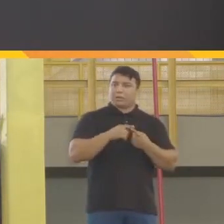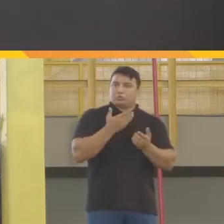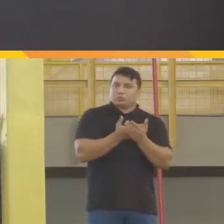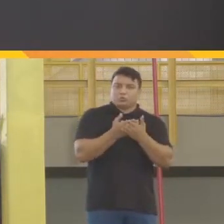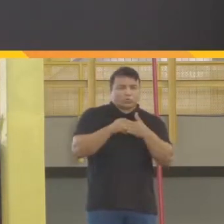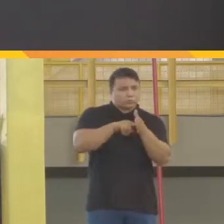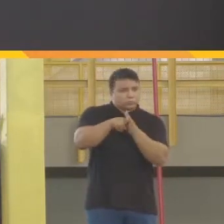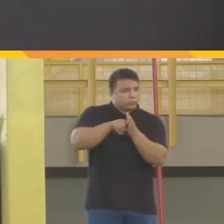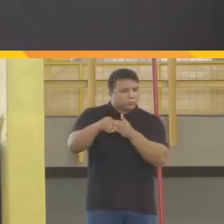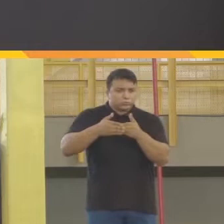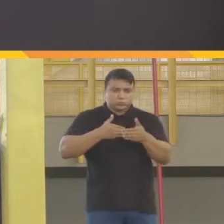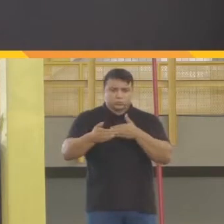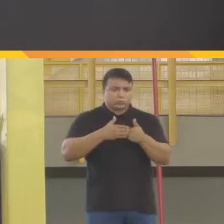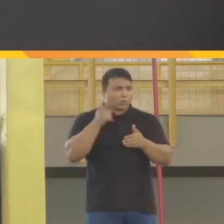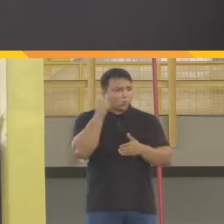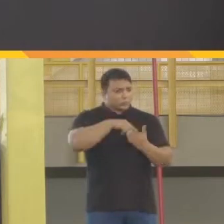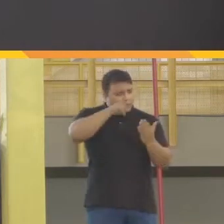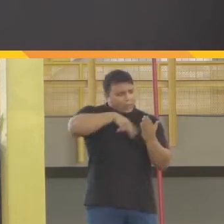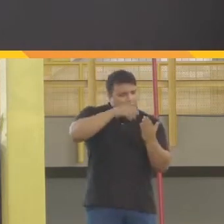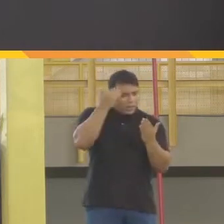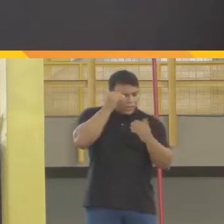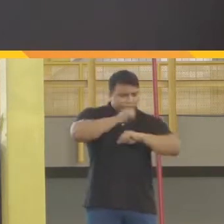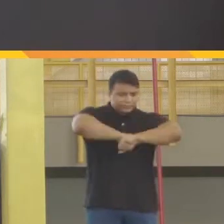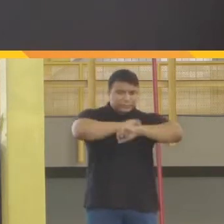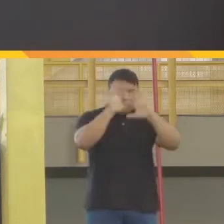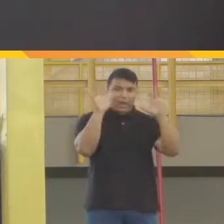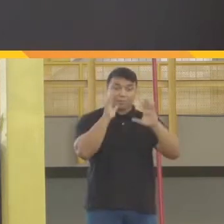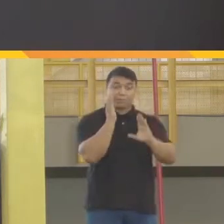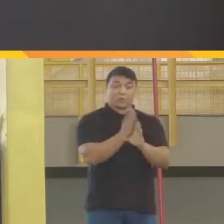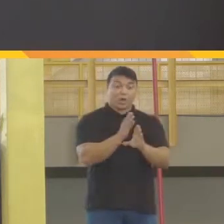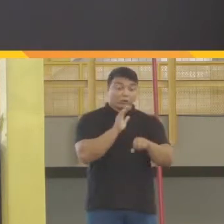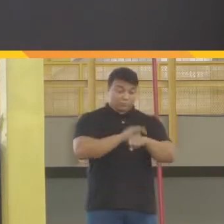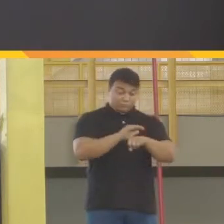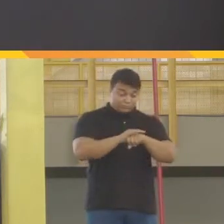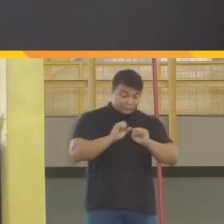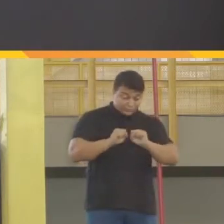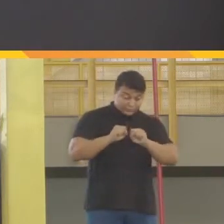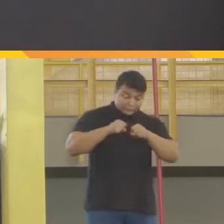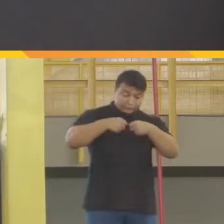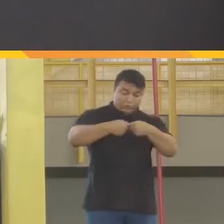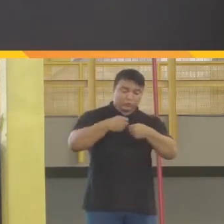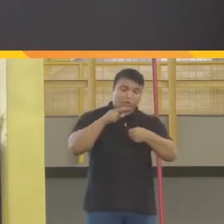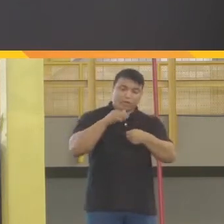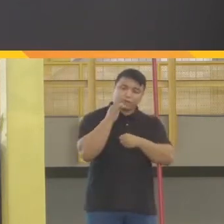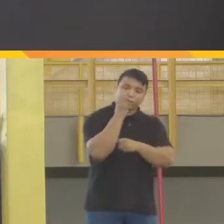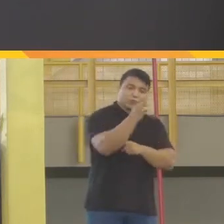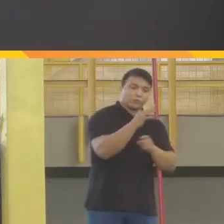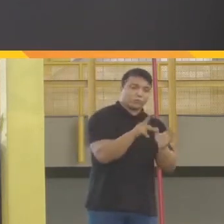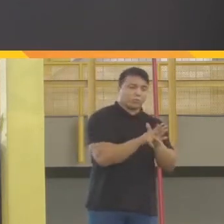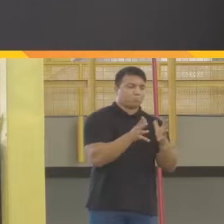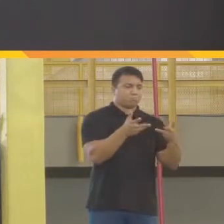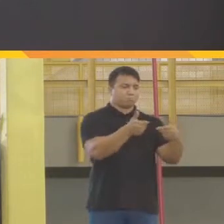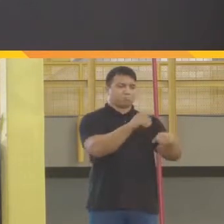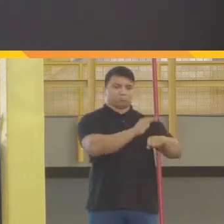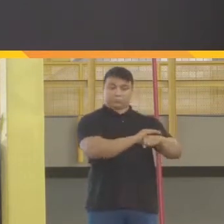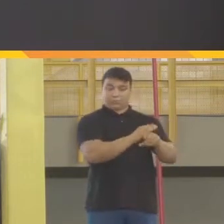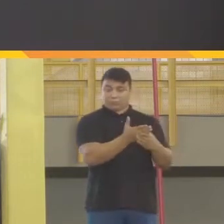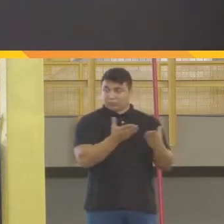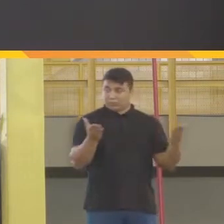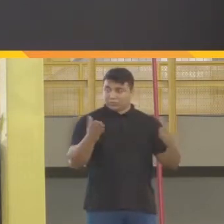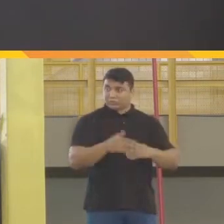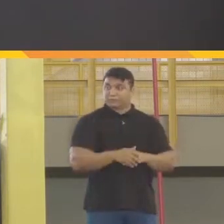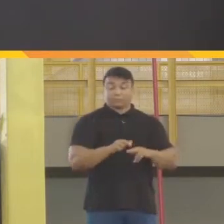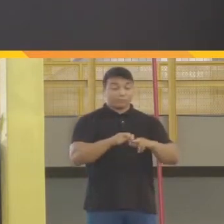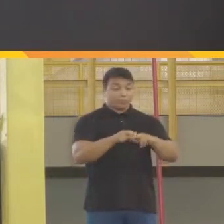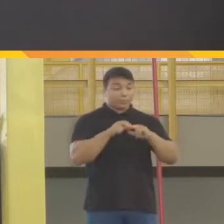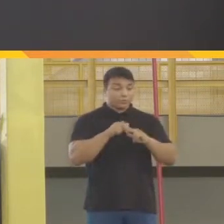intelectual. Você conseguir construir, a partir do seu esforço, um futuro muito promissor para você.